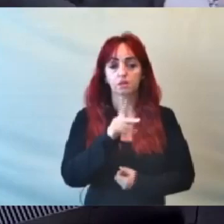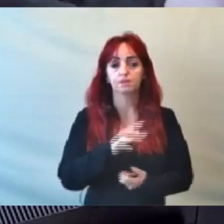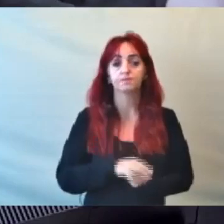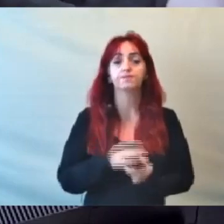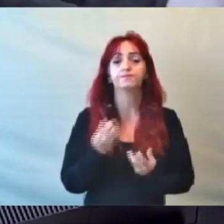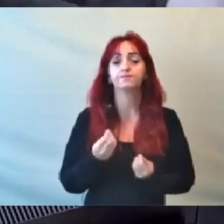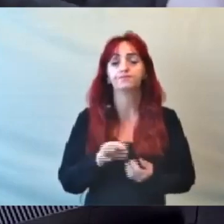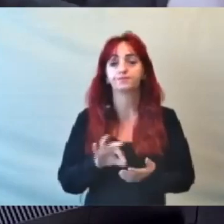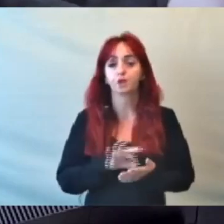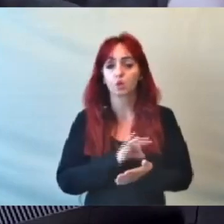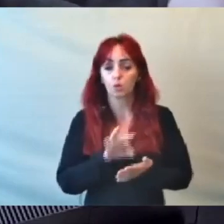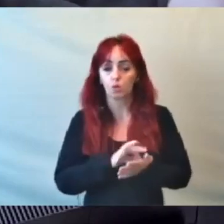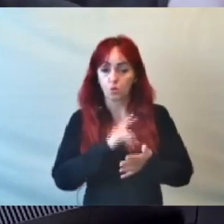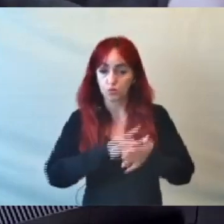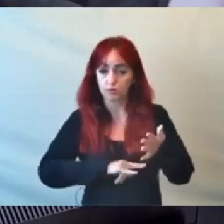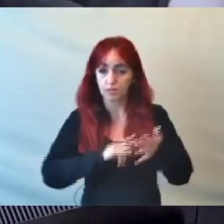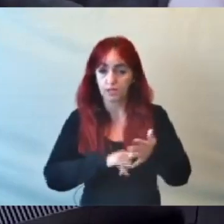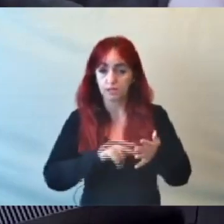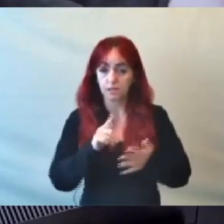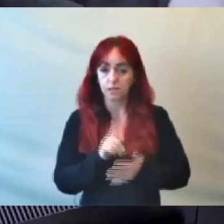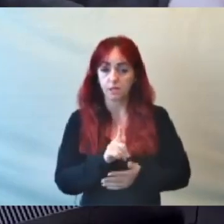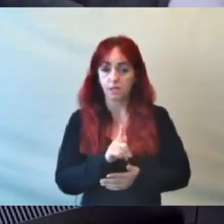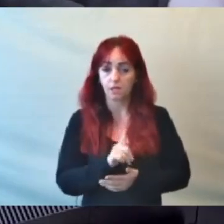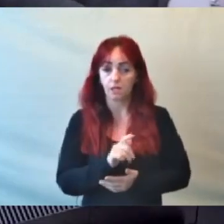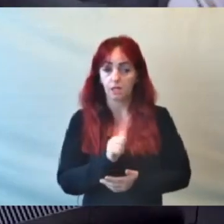AJ32-2015, que foi o primeiro contrato